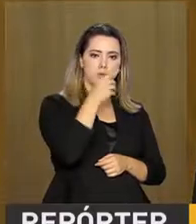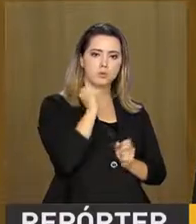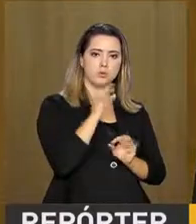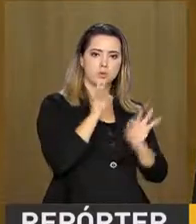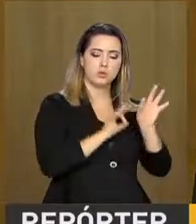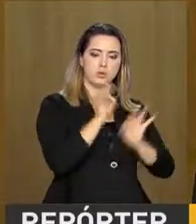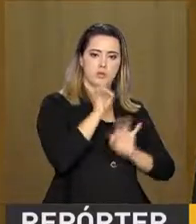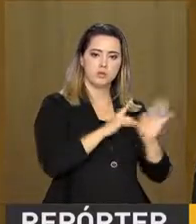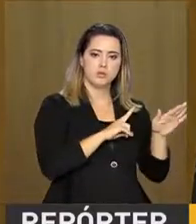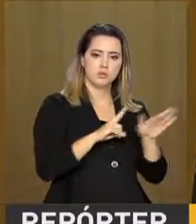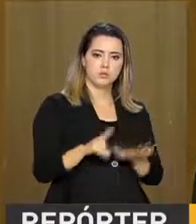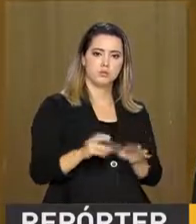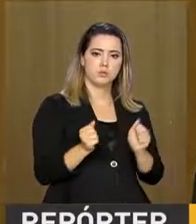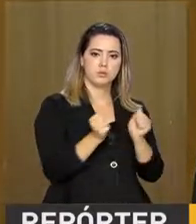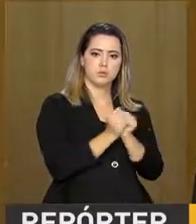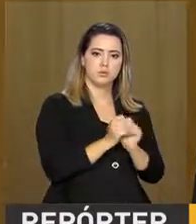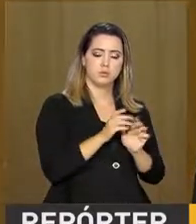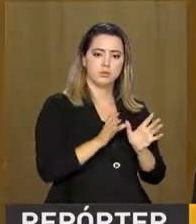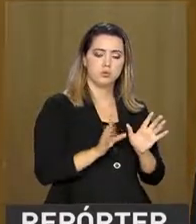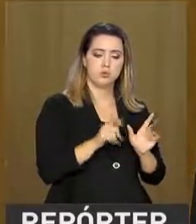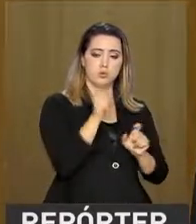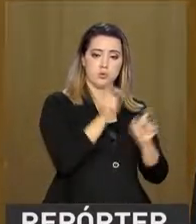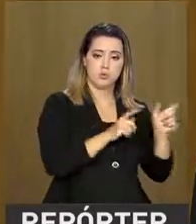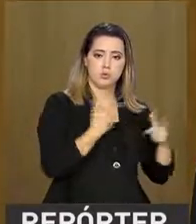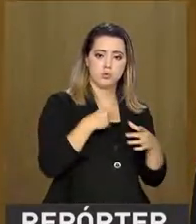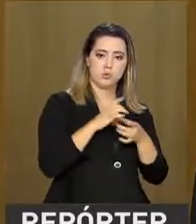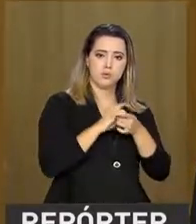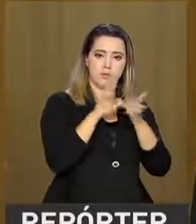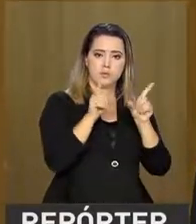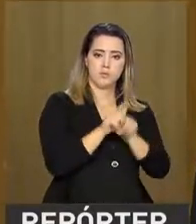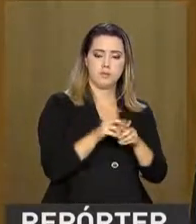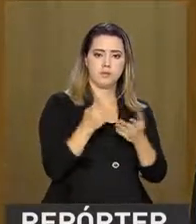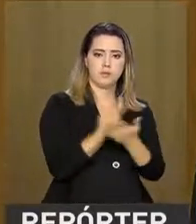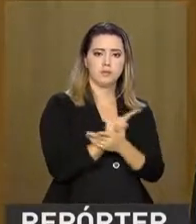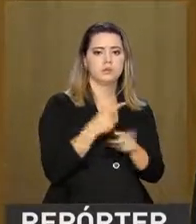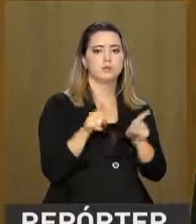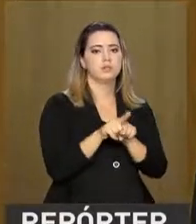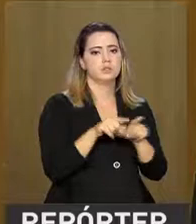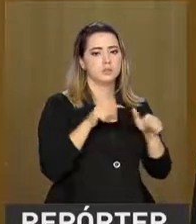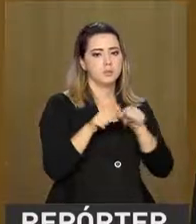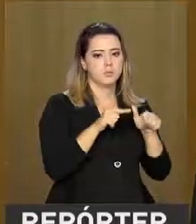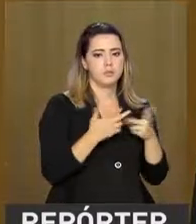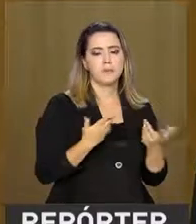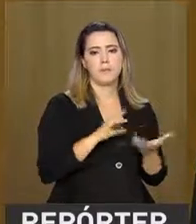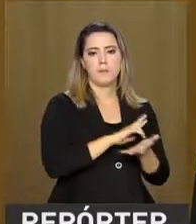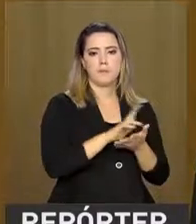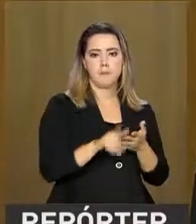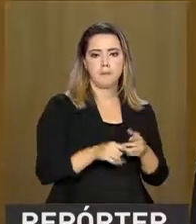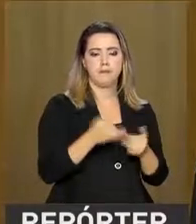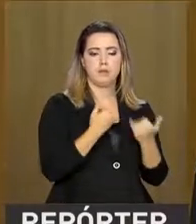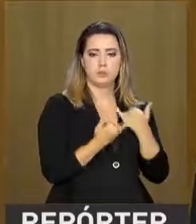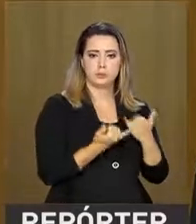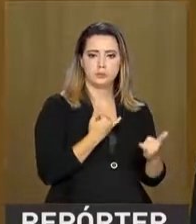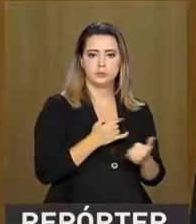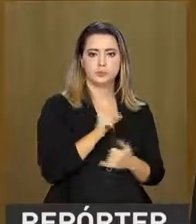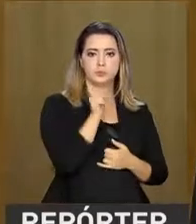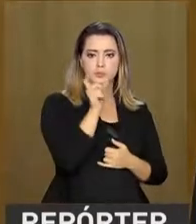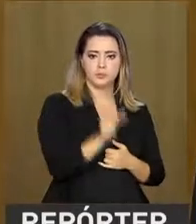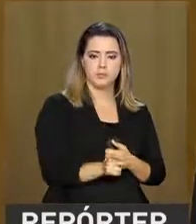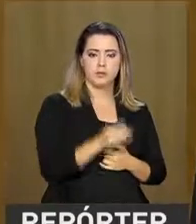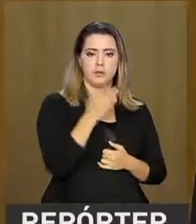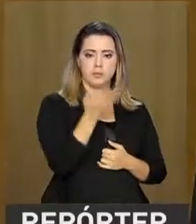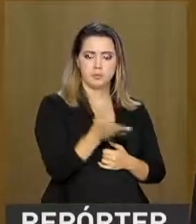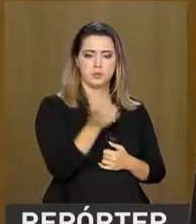sua semana junto com o seu empregador e ter mais liberdade para realizar também as suas atividades. Vou dar aqui um exemplo. Suponha que